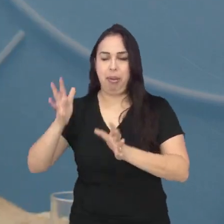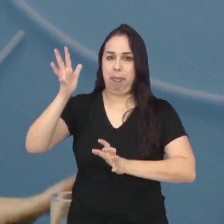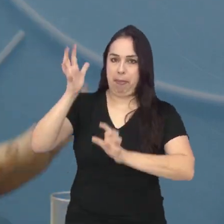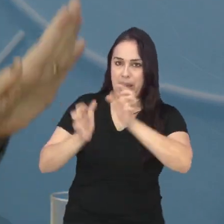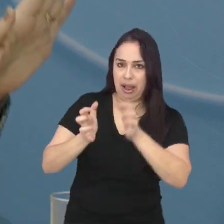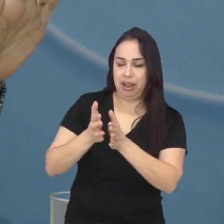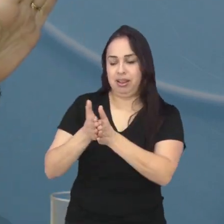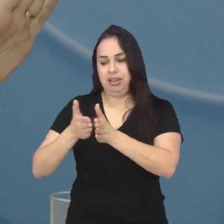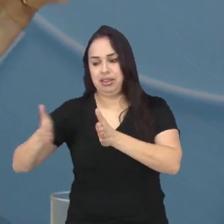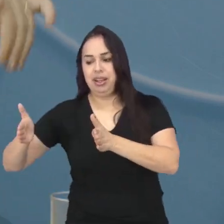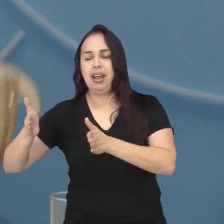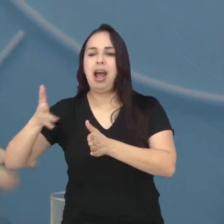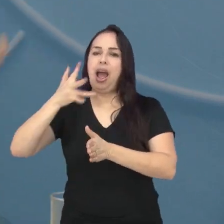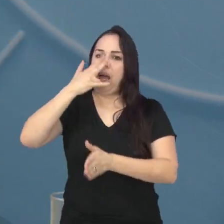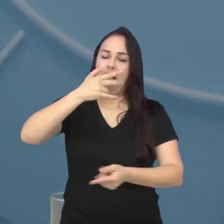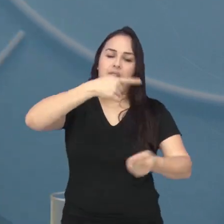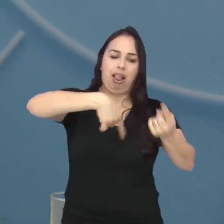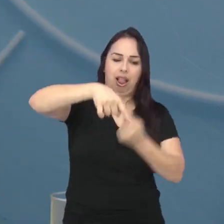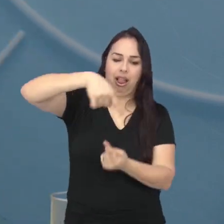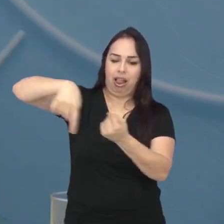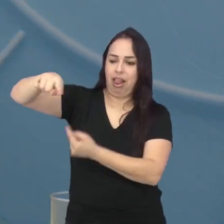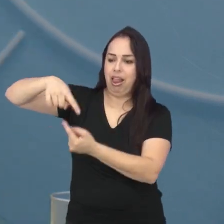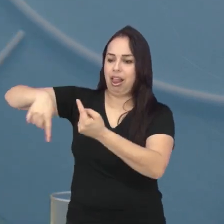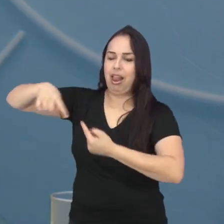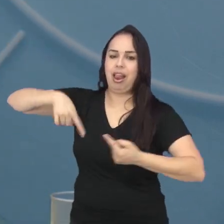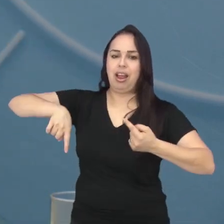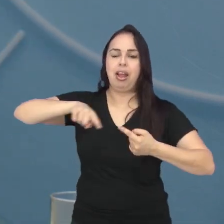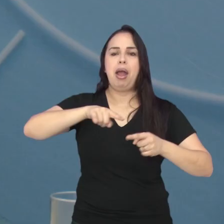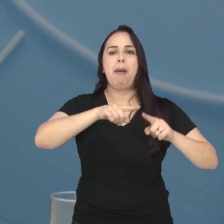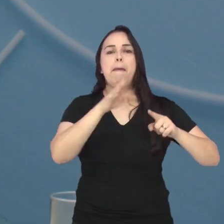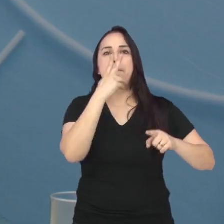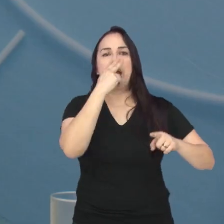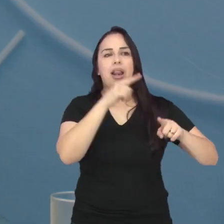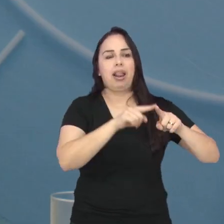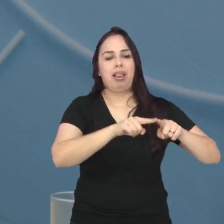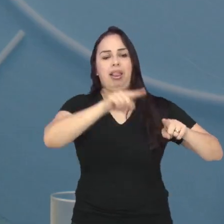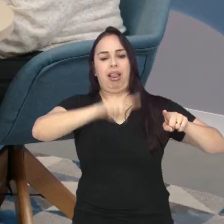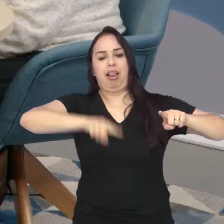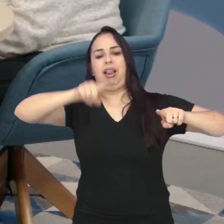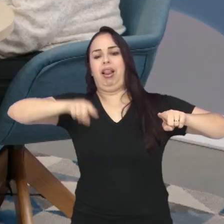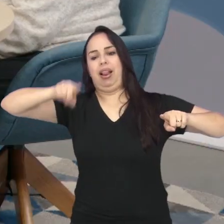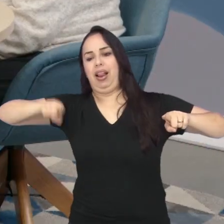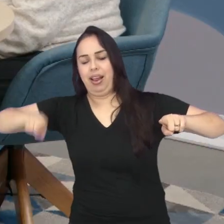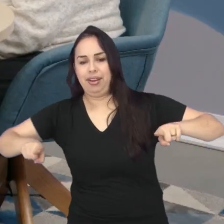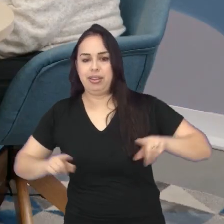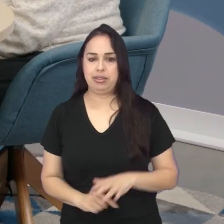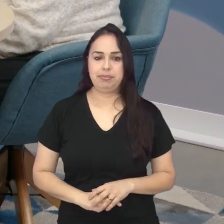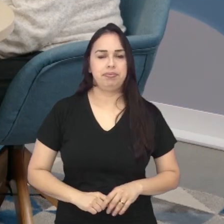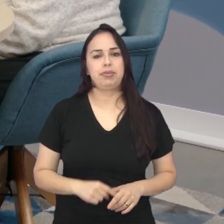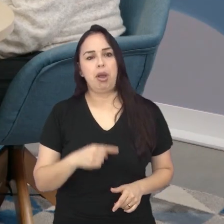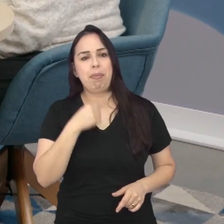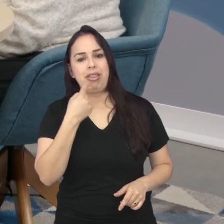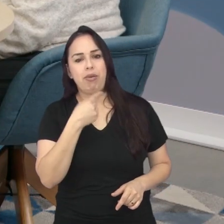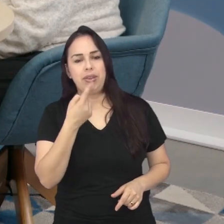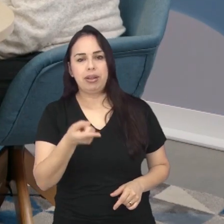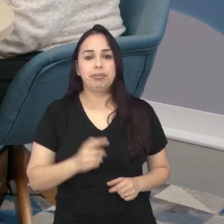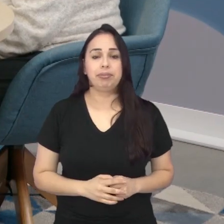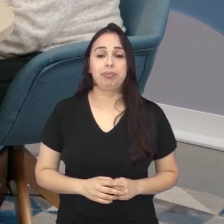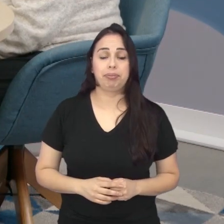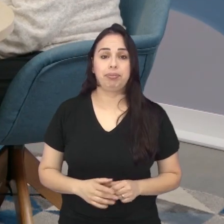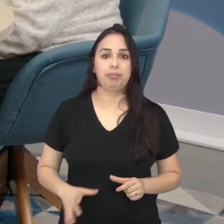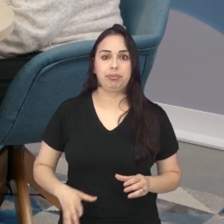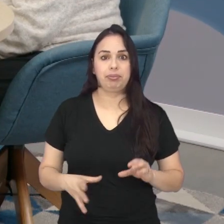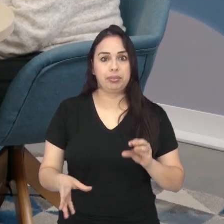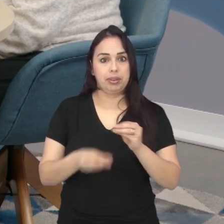outra crise, depois vem outro momento assim. Então é uma montanha russa mesmo. Uhum. E uma dúvida, vocês